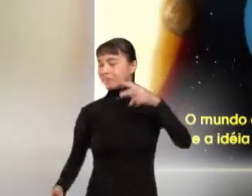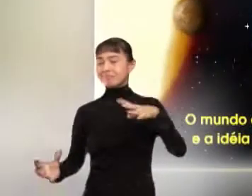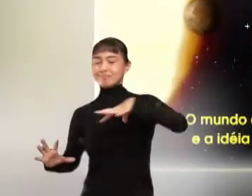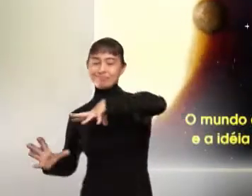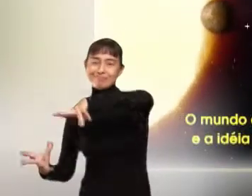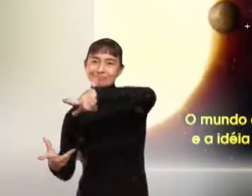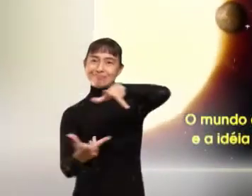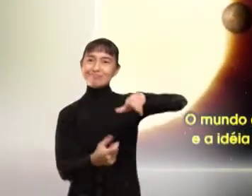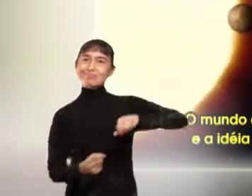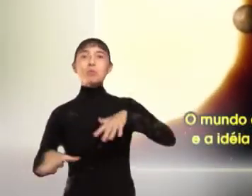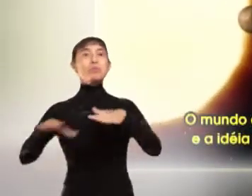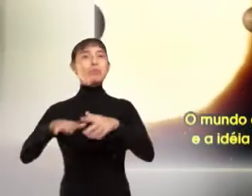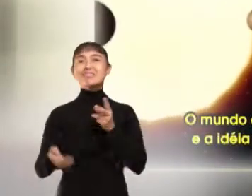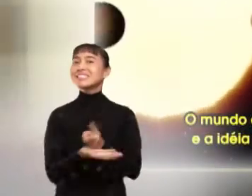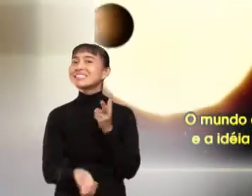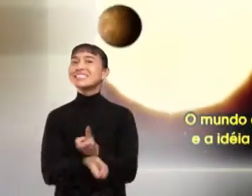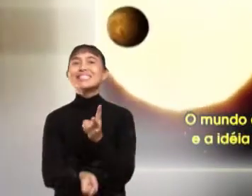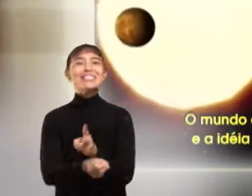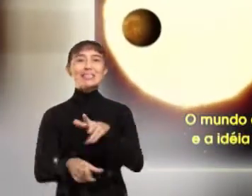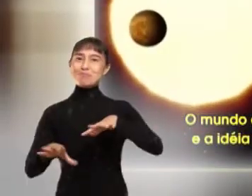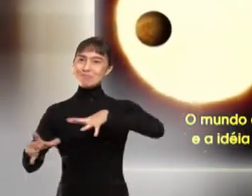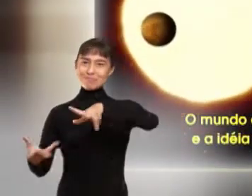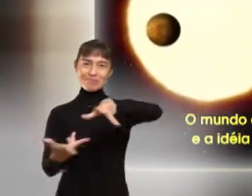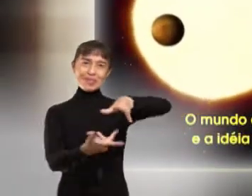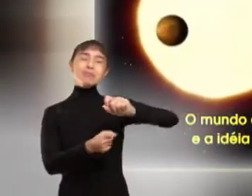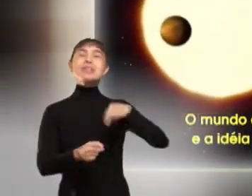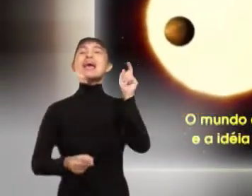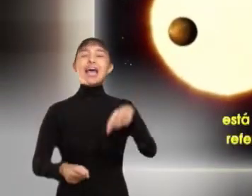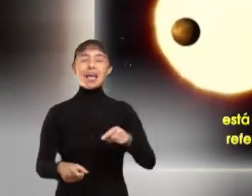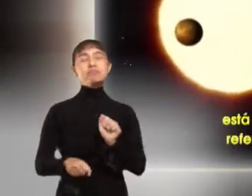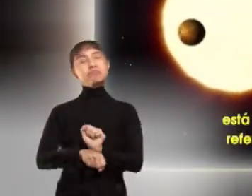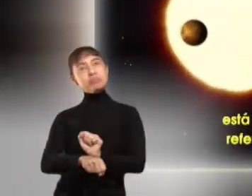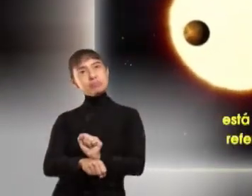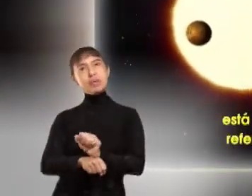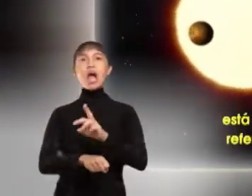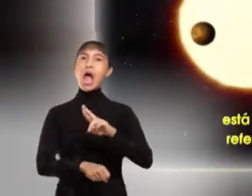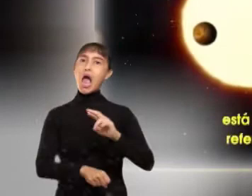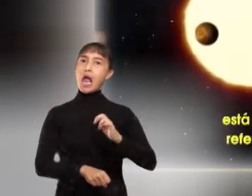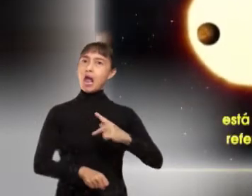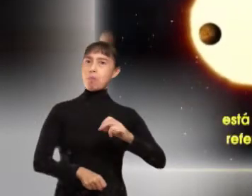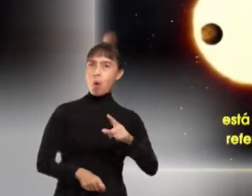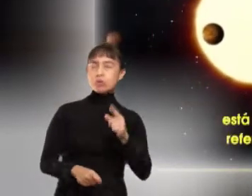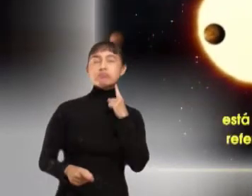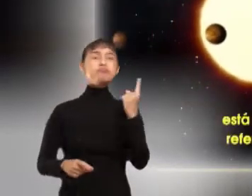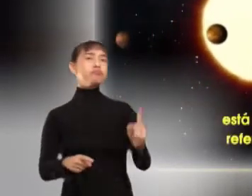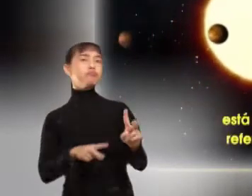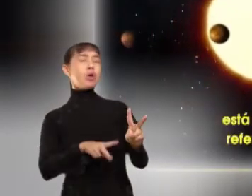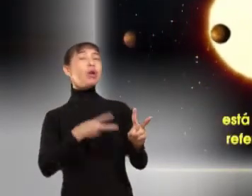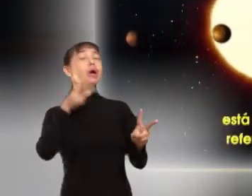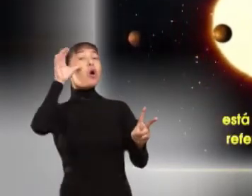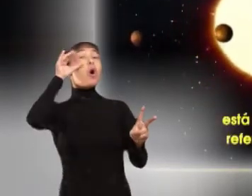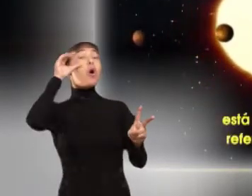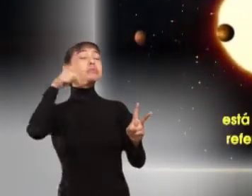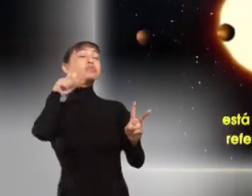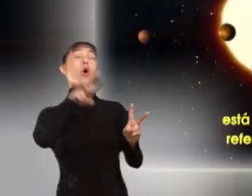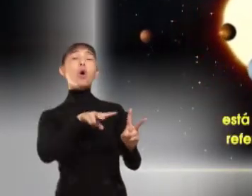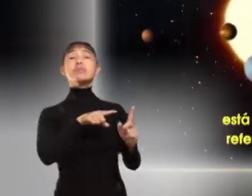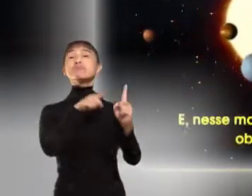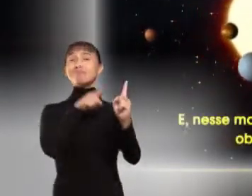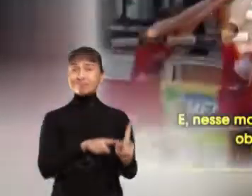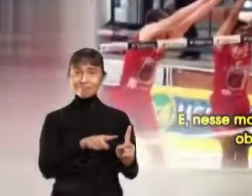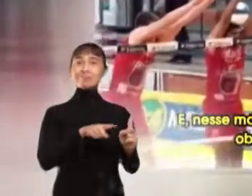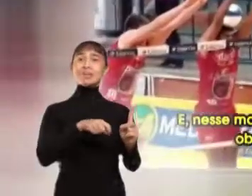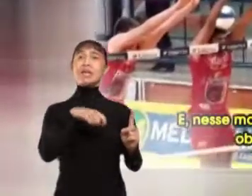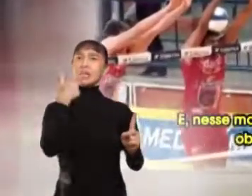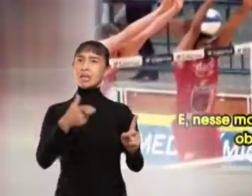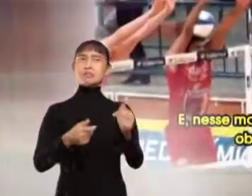sempre em movimento, e a ideia de movimento ou repouso está ligada a um ponto de referência ou referencial.